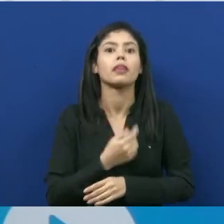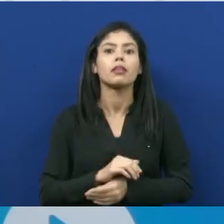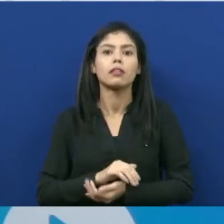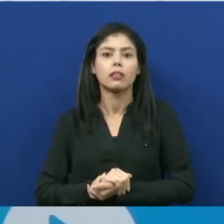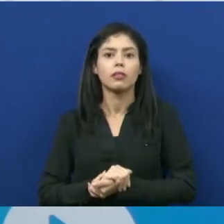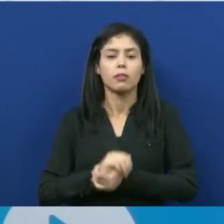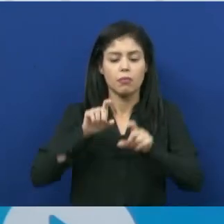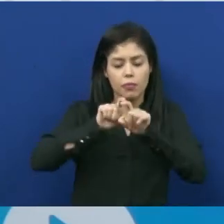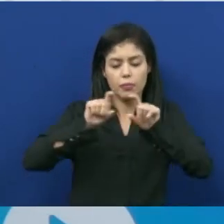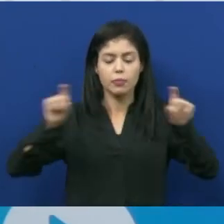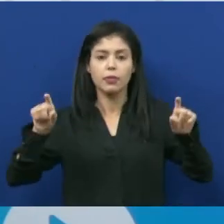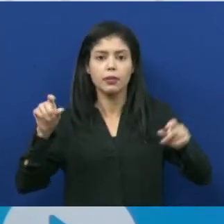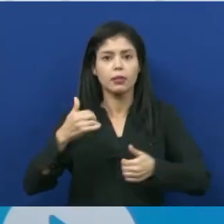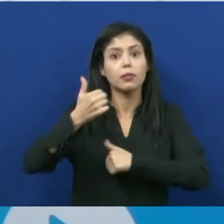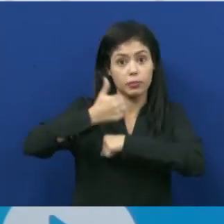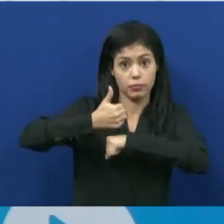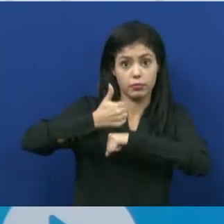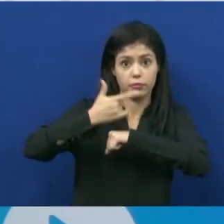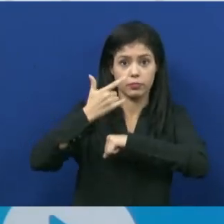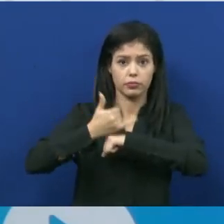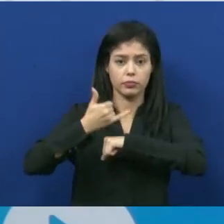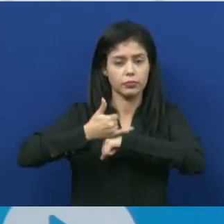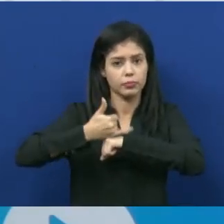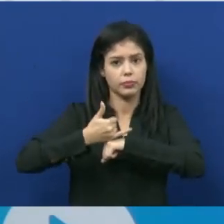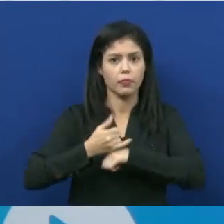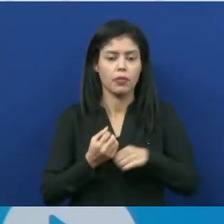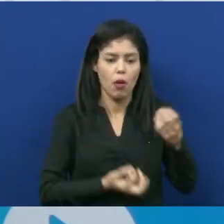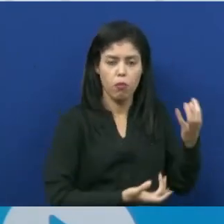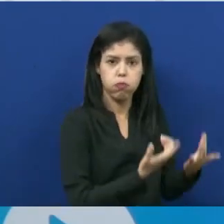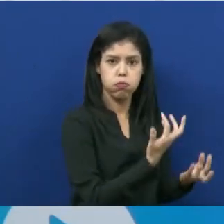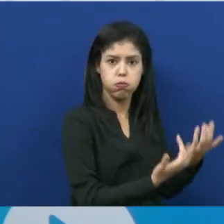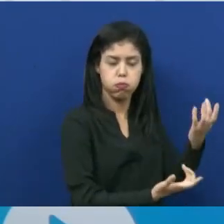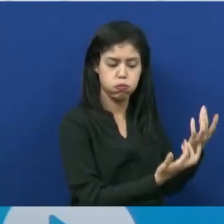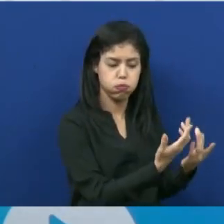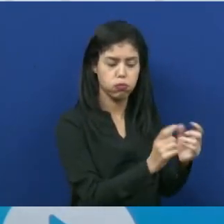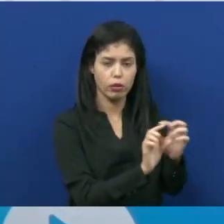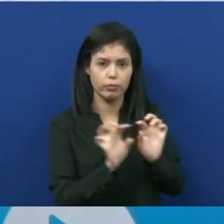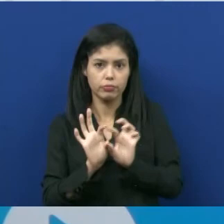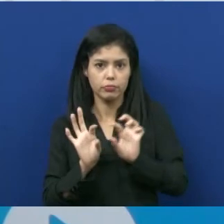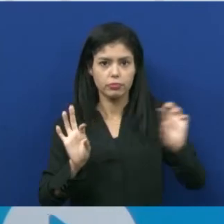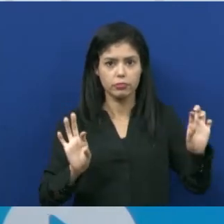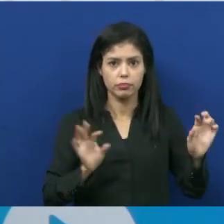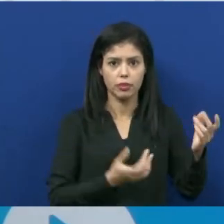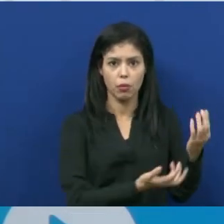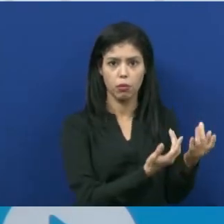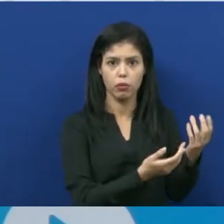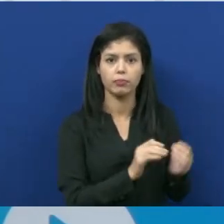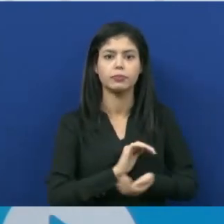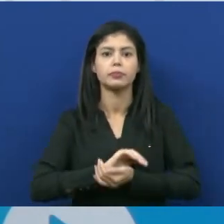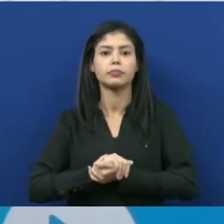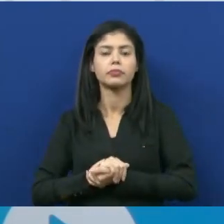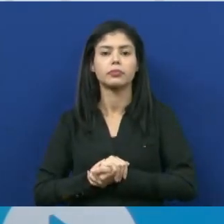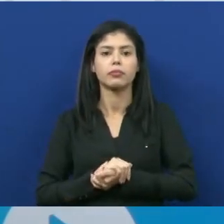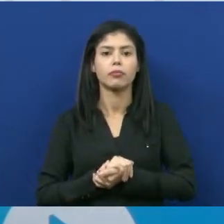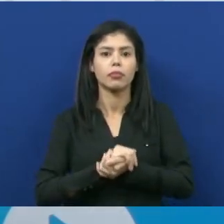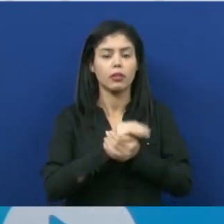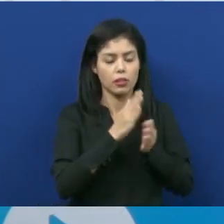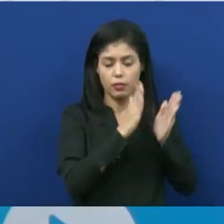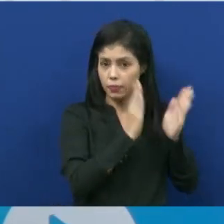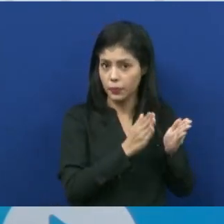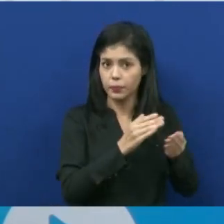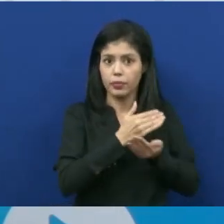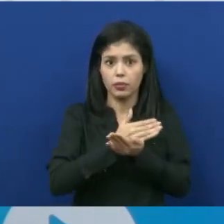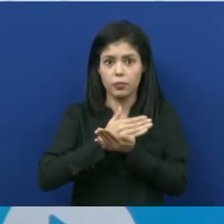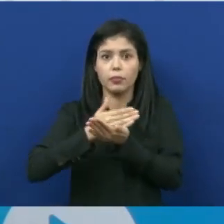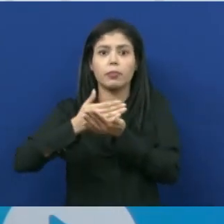material metálico e ela está sendo aquecida em uma de suas extremidades. A partir do momento em que